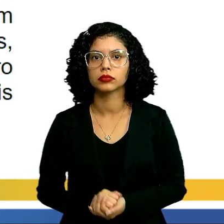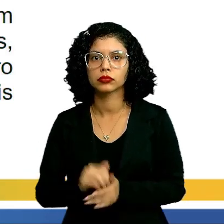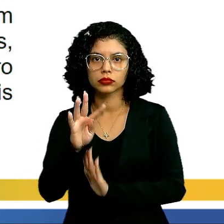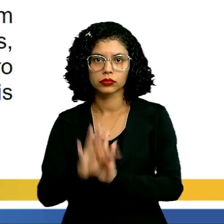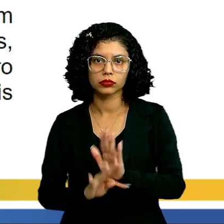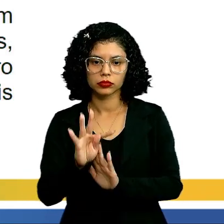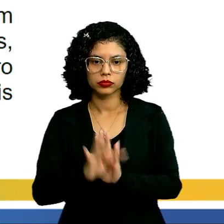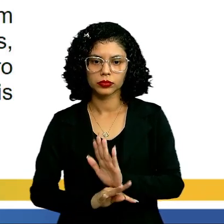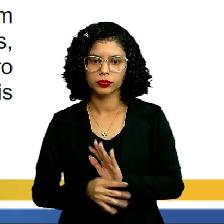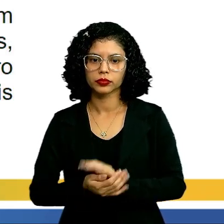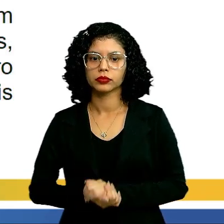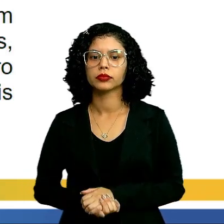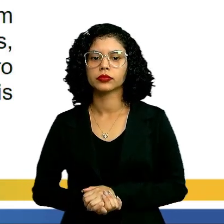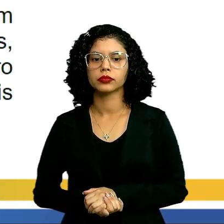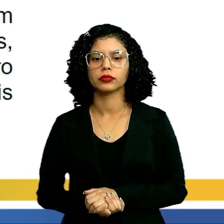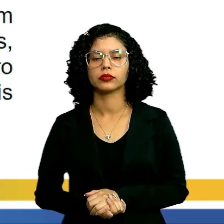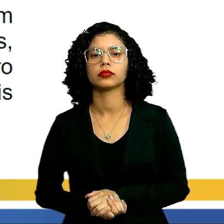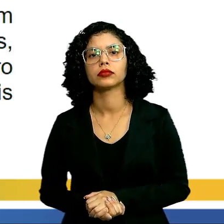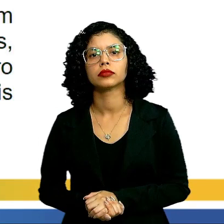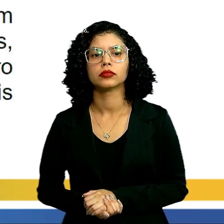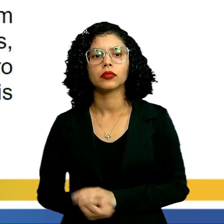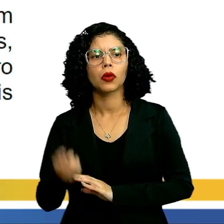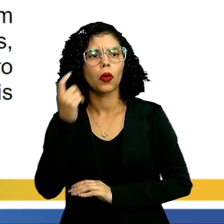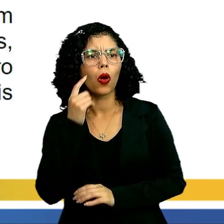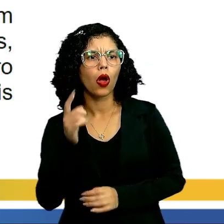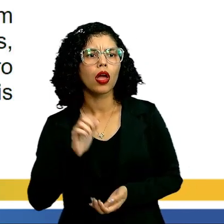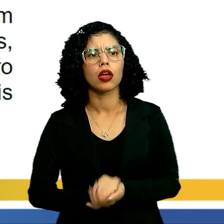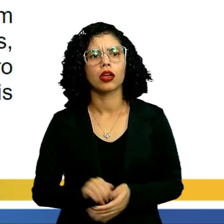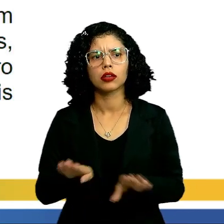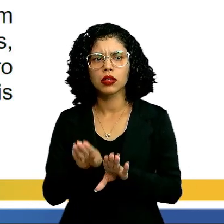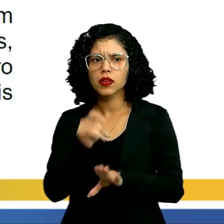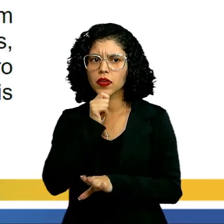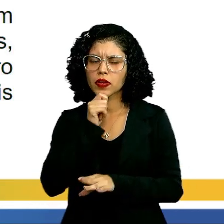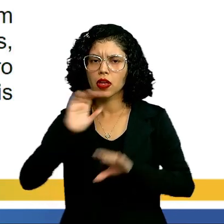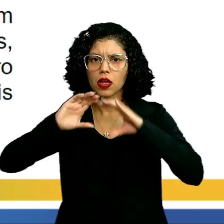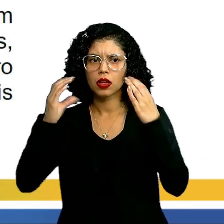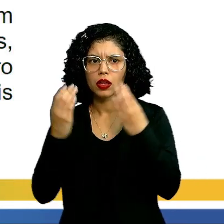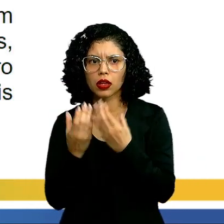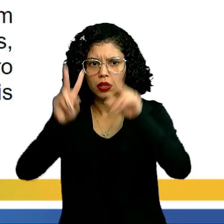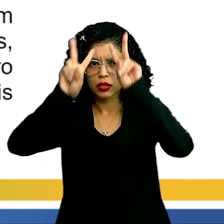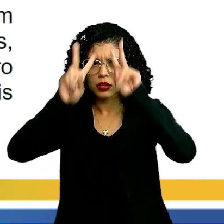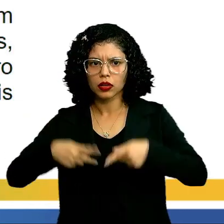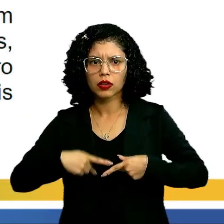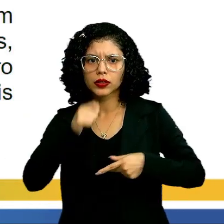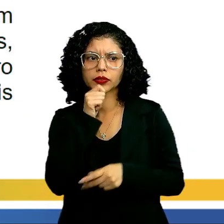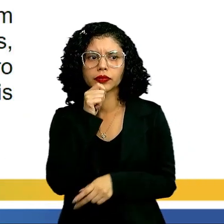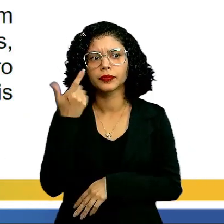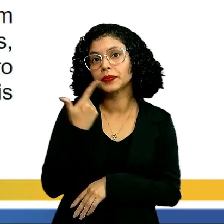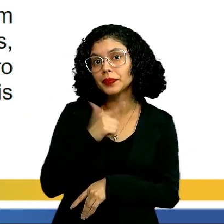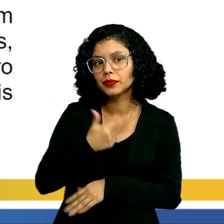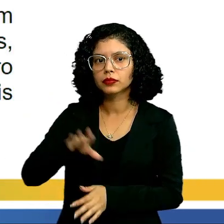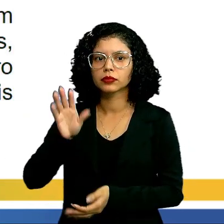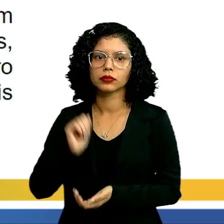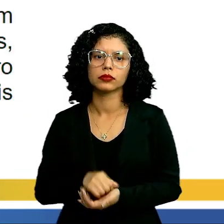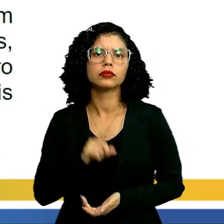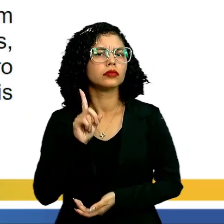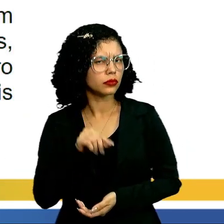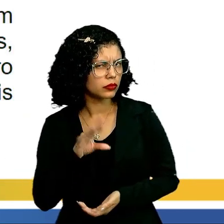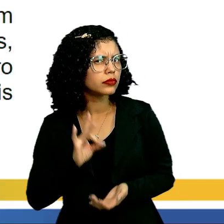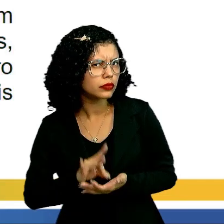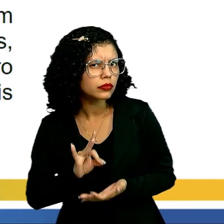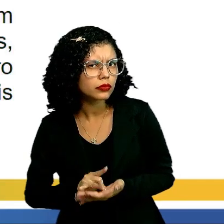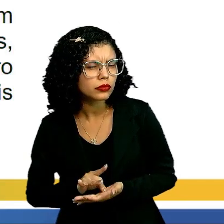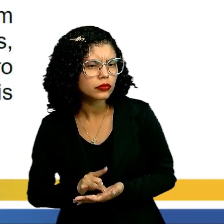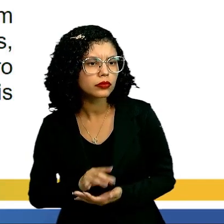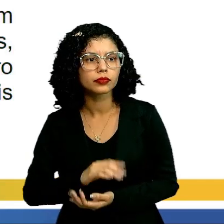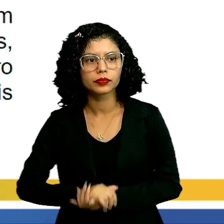texto. Então, vamos lá. O senso comum é que só os seres humanos são capazes de rir.